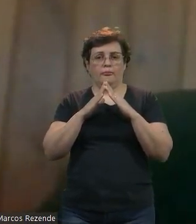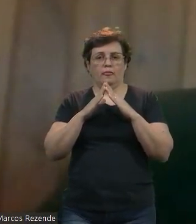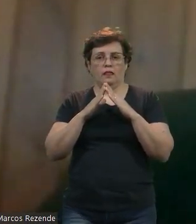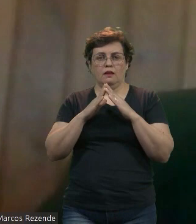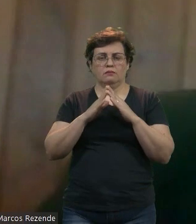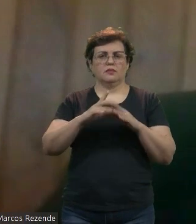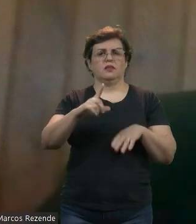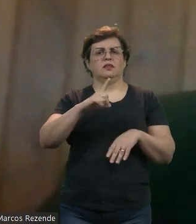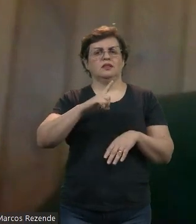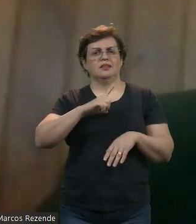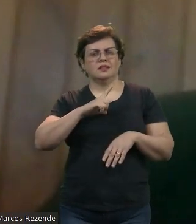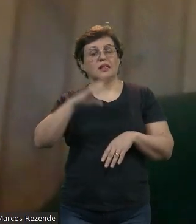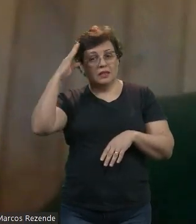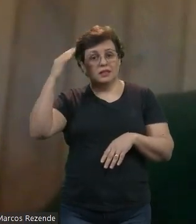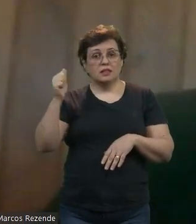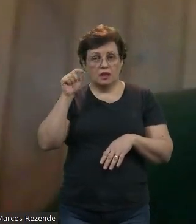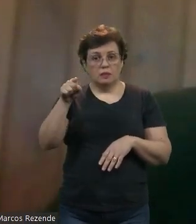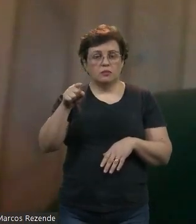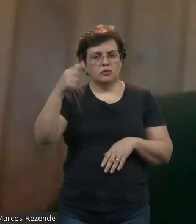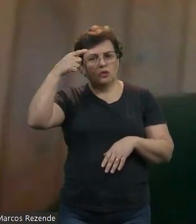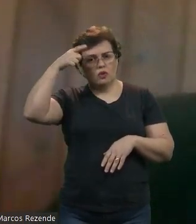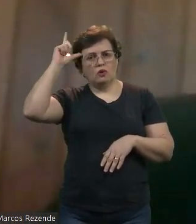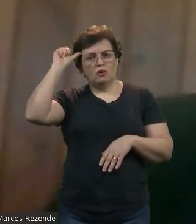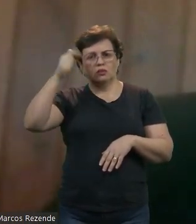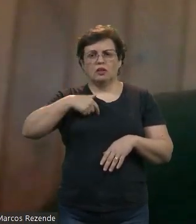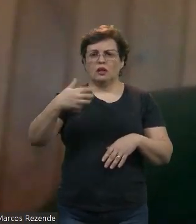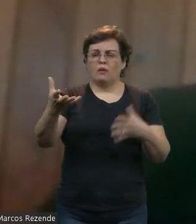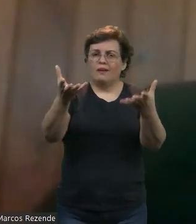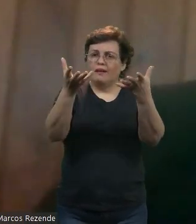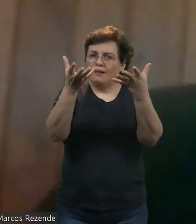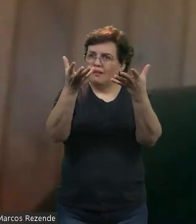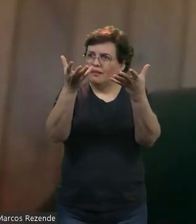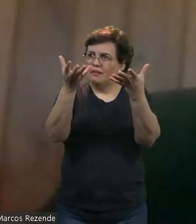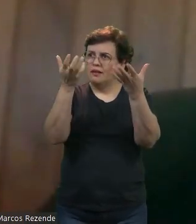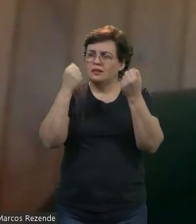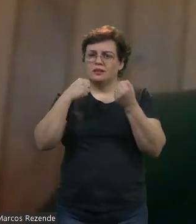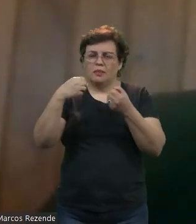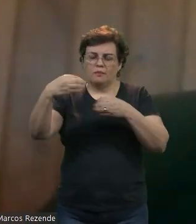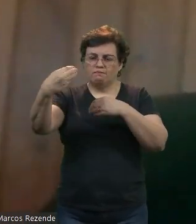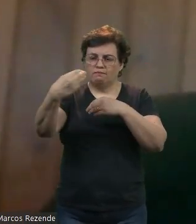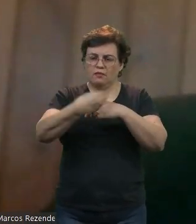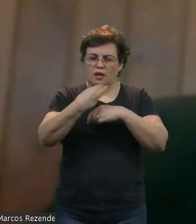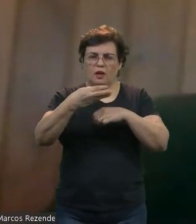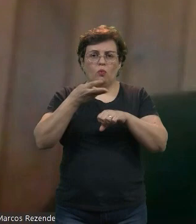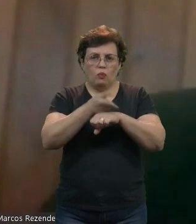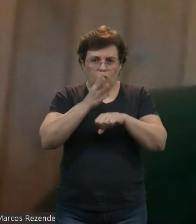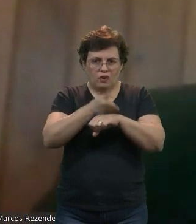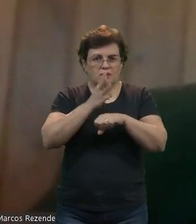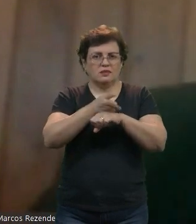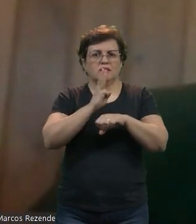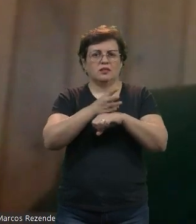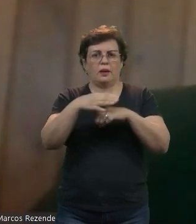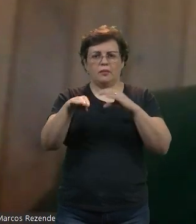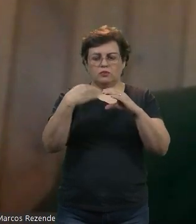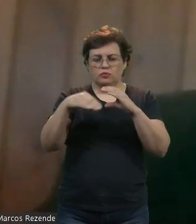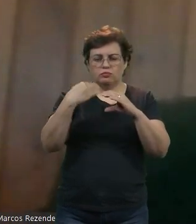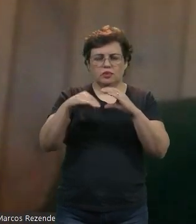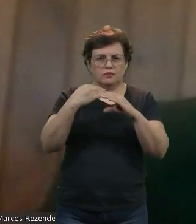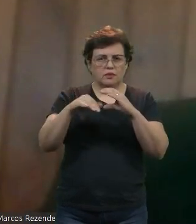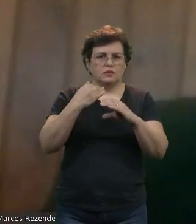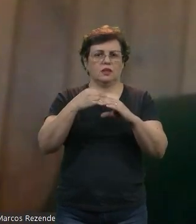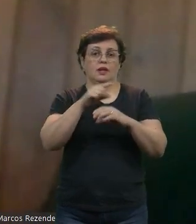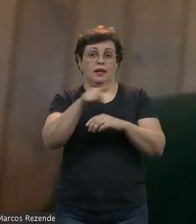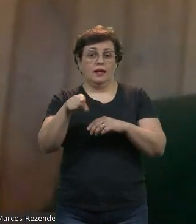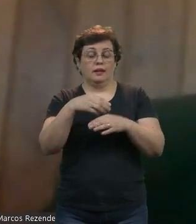têm conhecimento disso. Ontem eu recebi várias mensagens via WhatsApp,